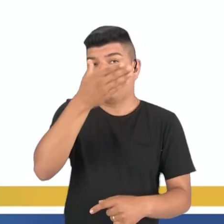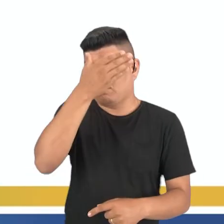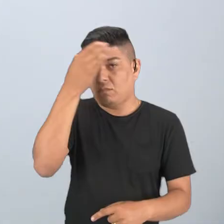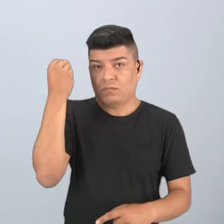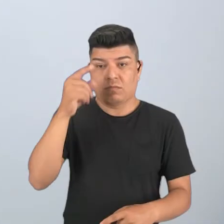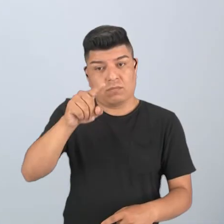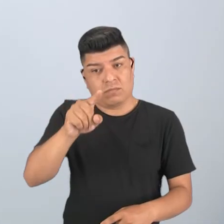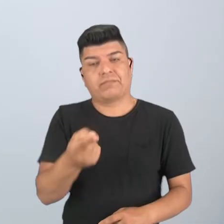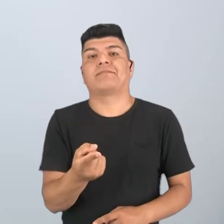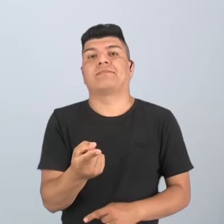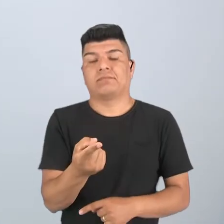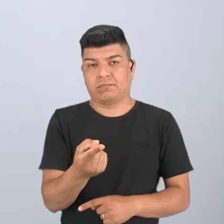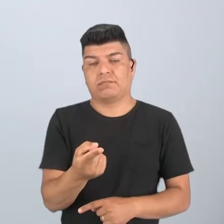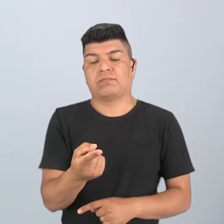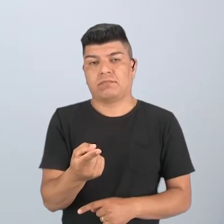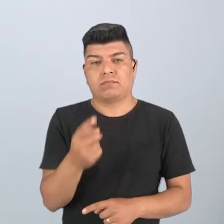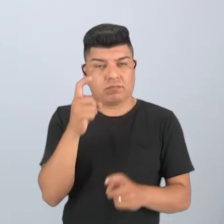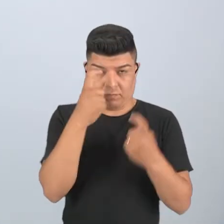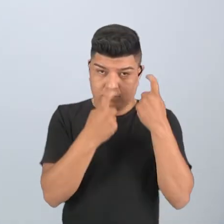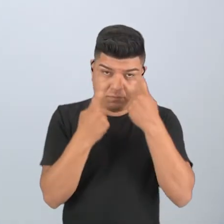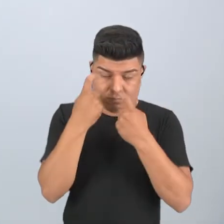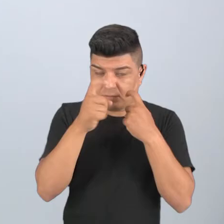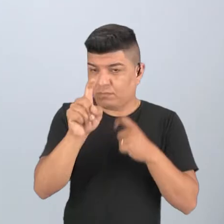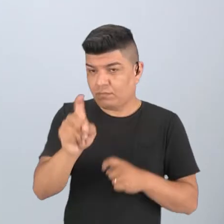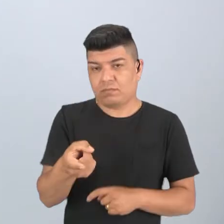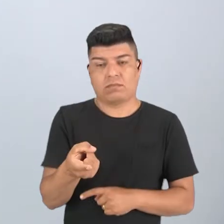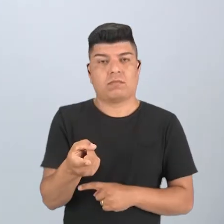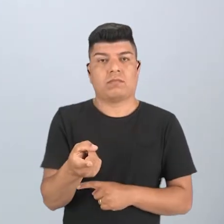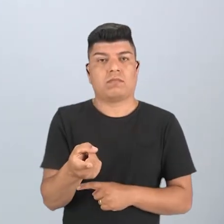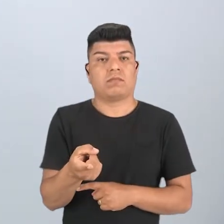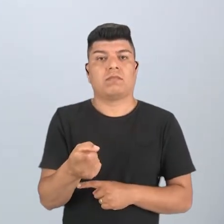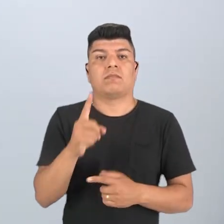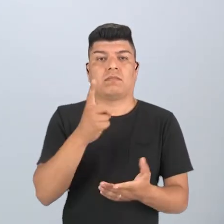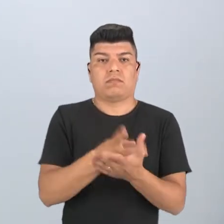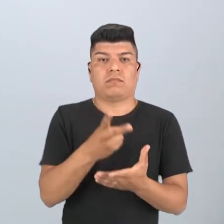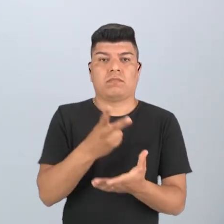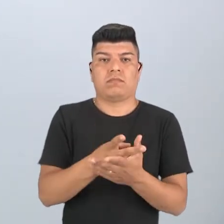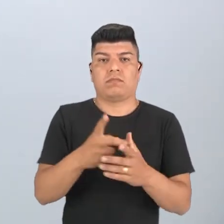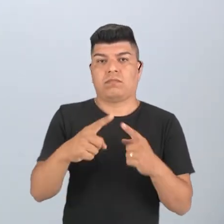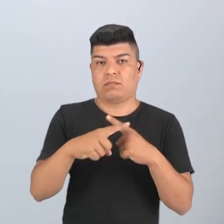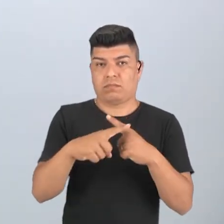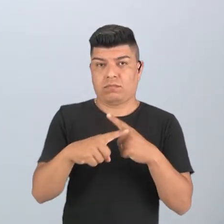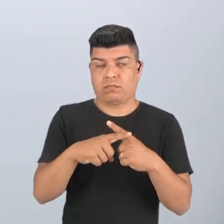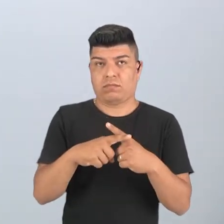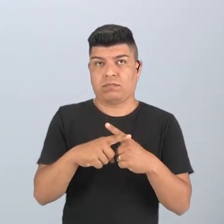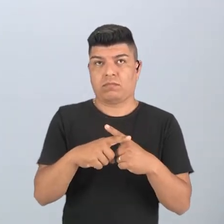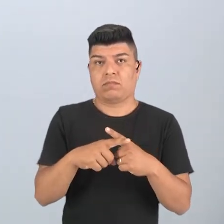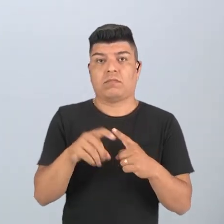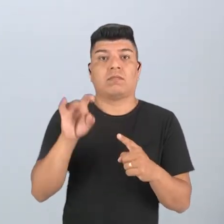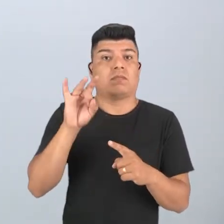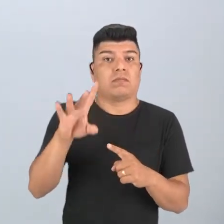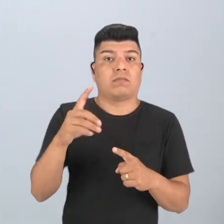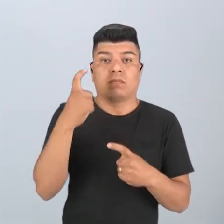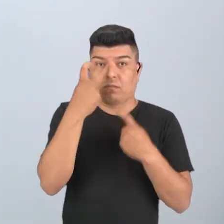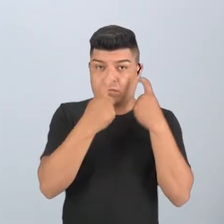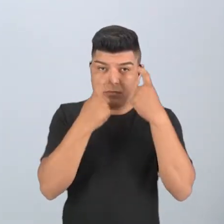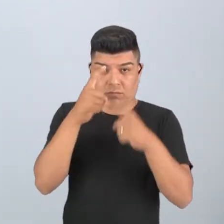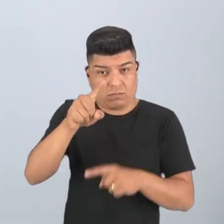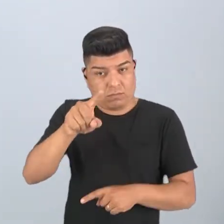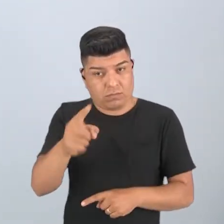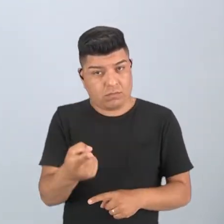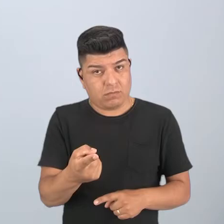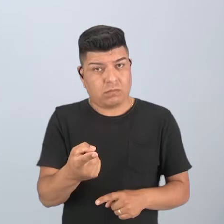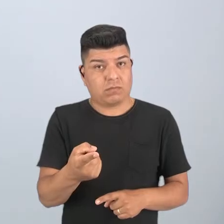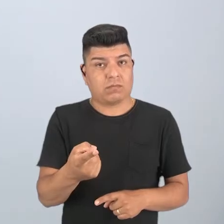esquece a vírgula. Não se preocupa com a vírgula, você multiplica esquecendo a vírgula. Você só vai se preocupar com ela quando